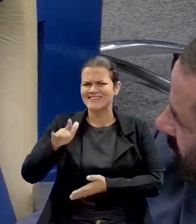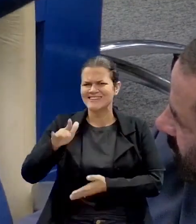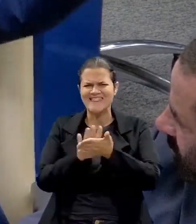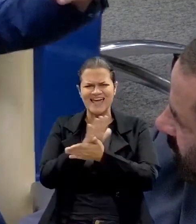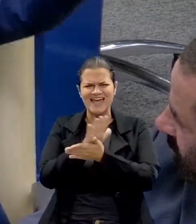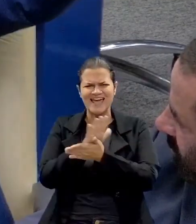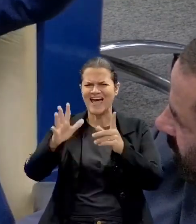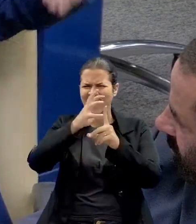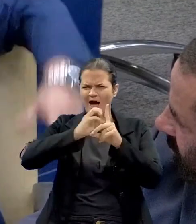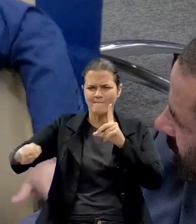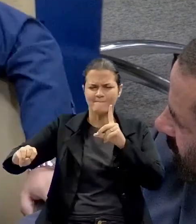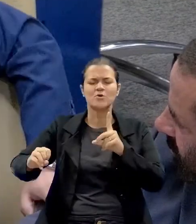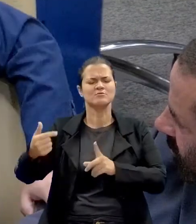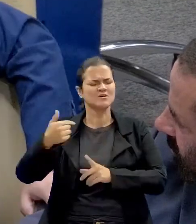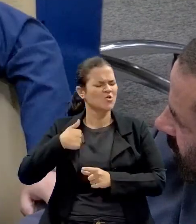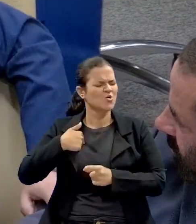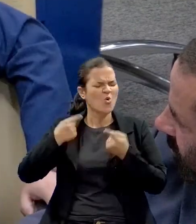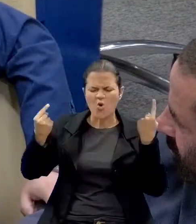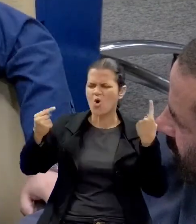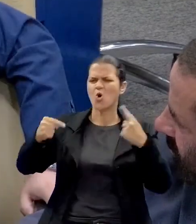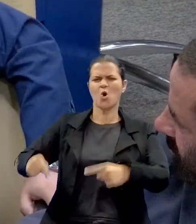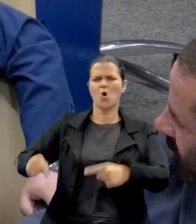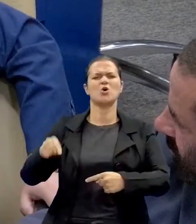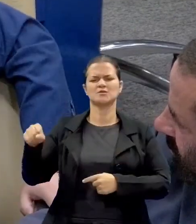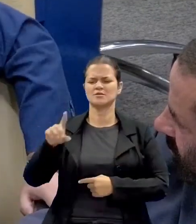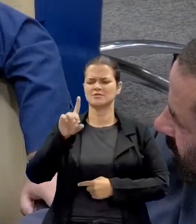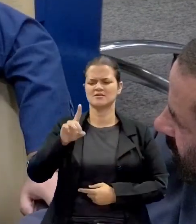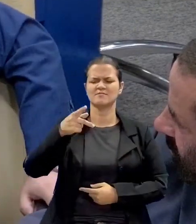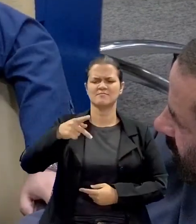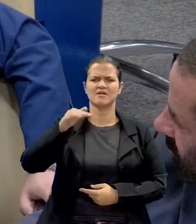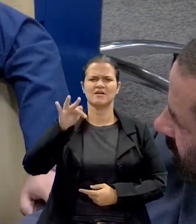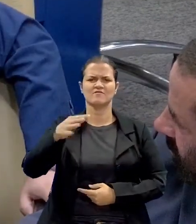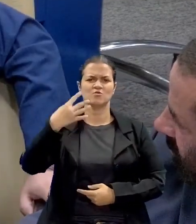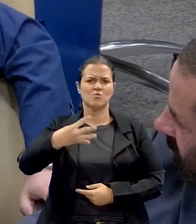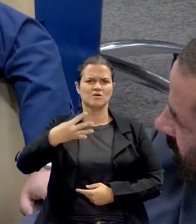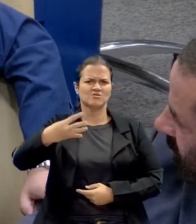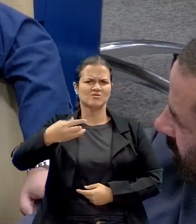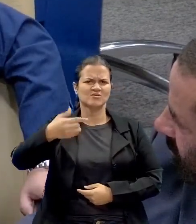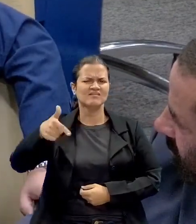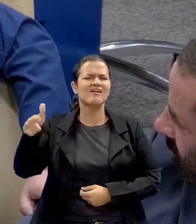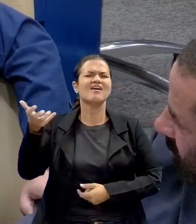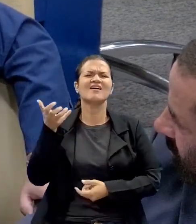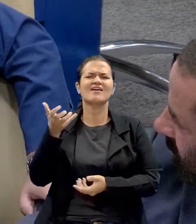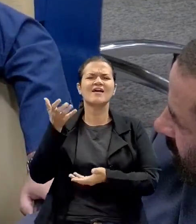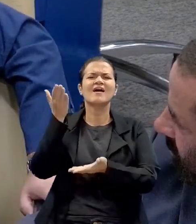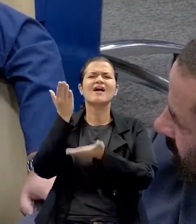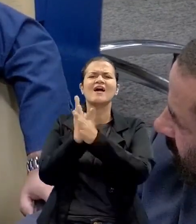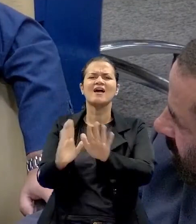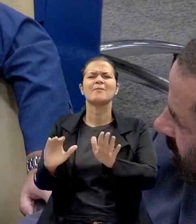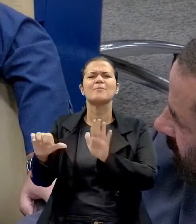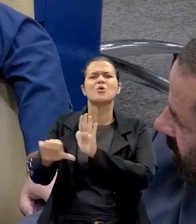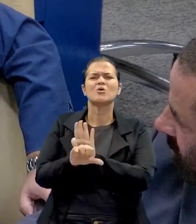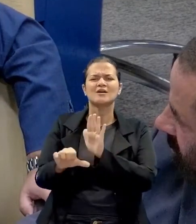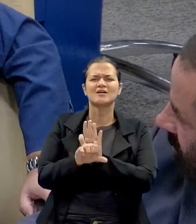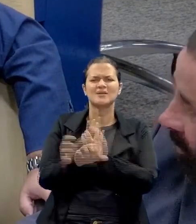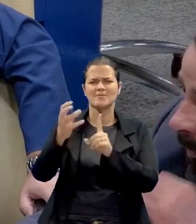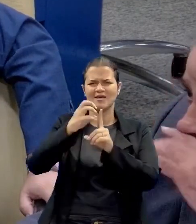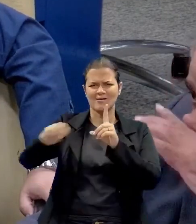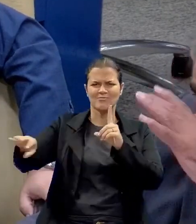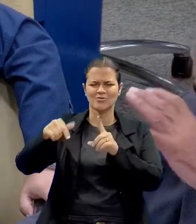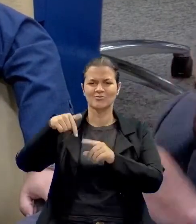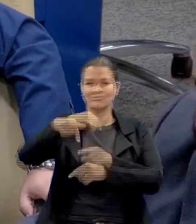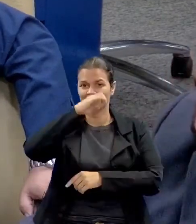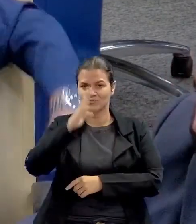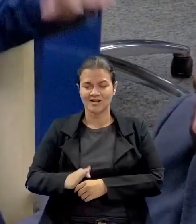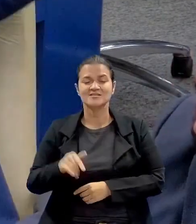estou totalmente contra a DPF 442, que tenta descriminalizar o aborto no nosso país. Todo mês das